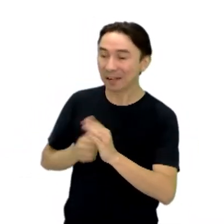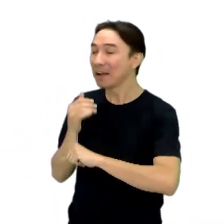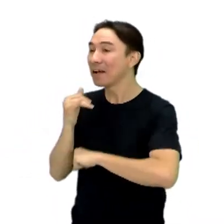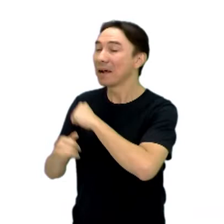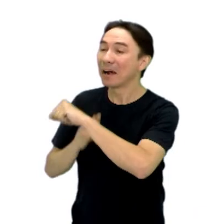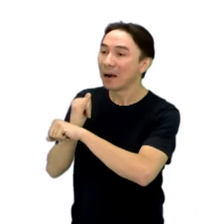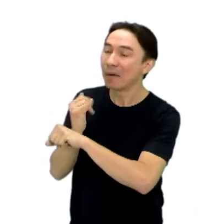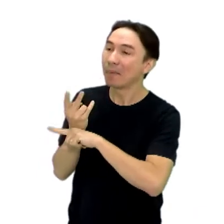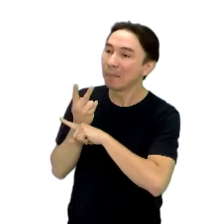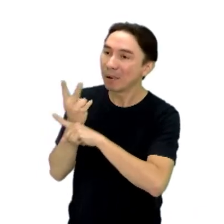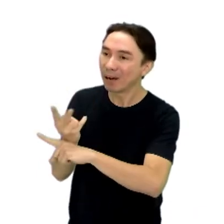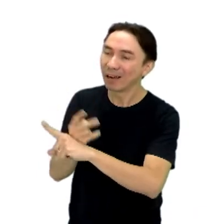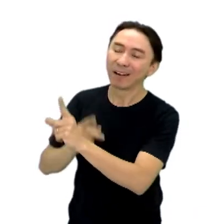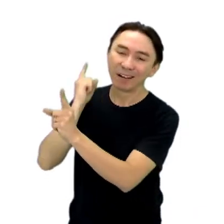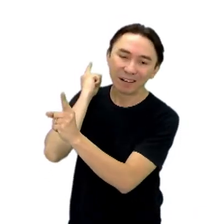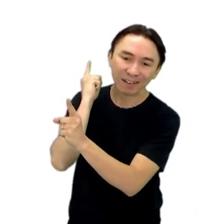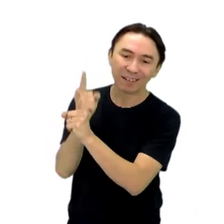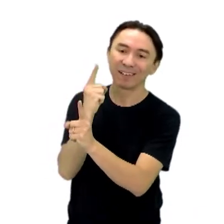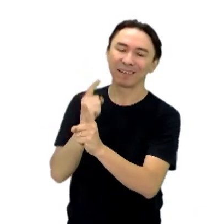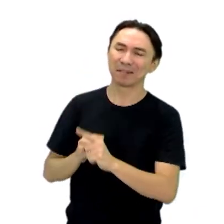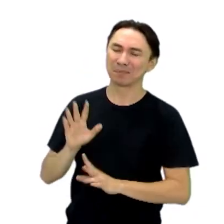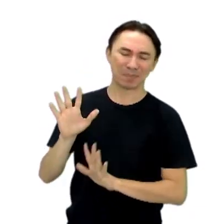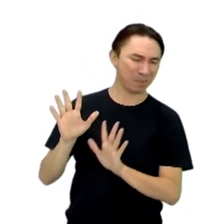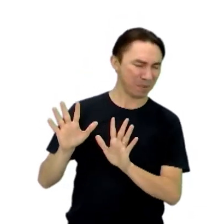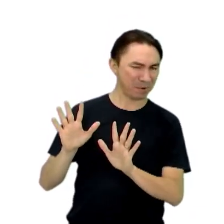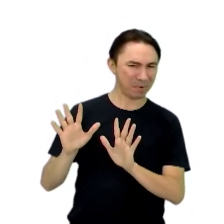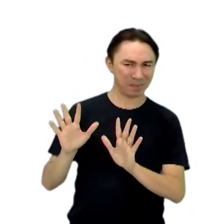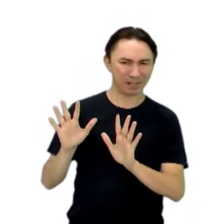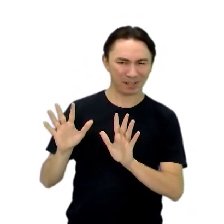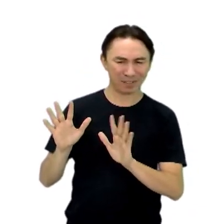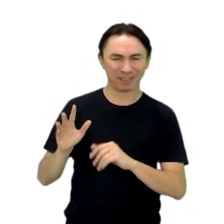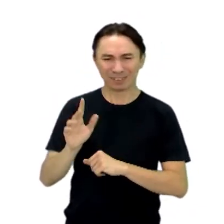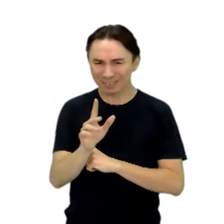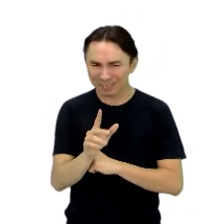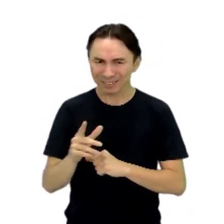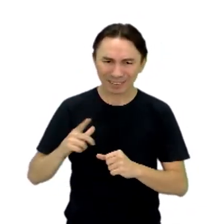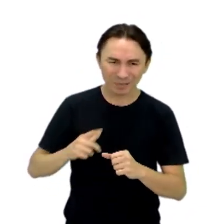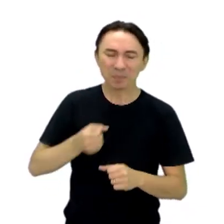e encontra a tal da reportagem. Opa, pera lá. Você sabe o que é